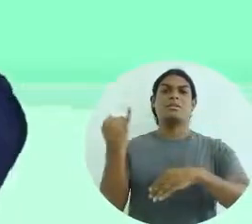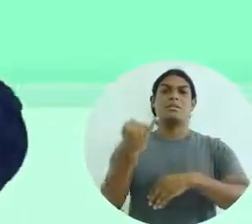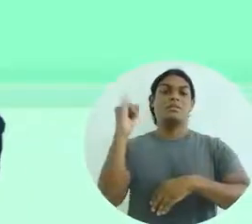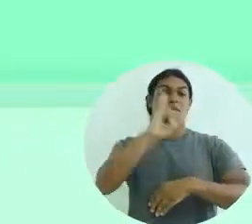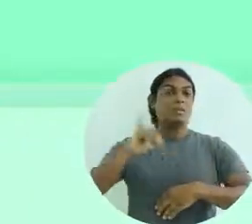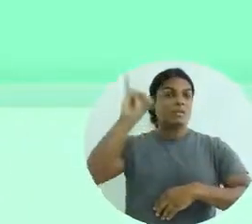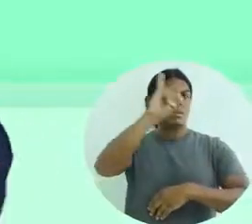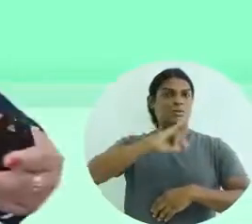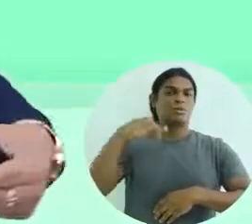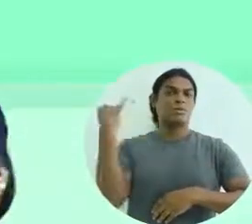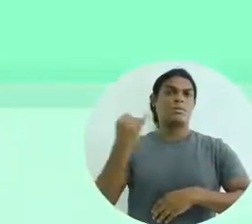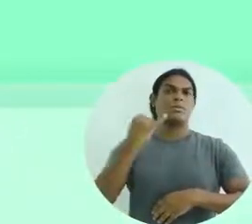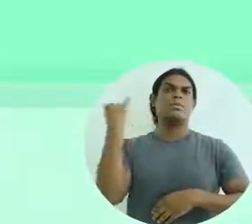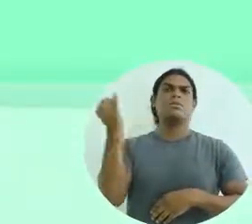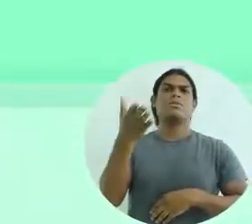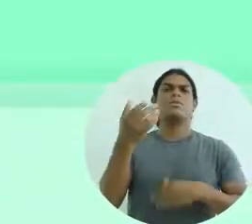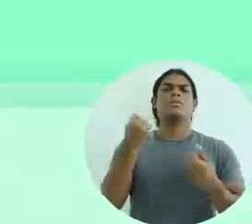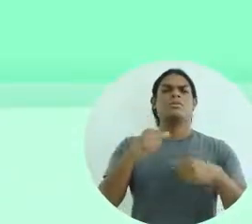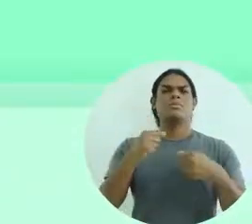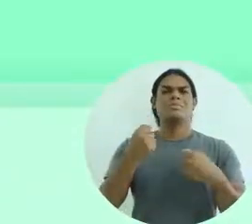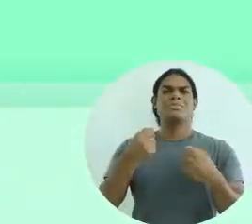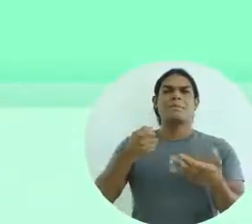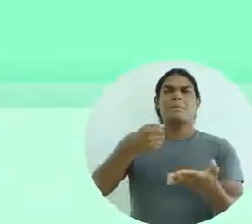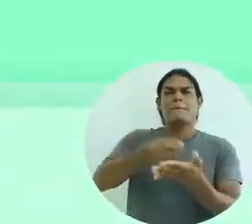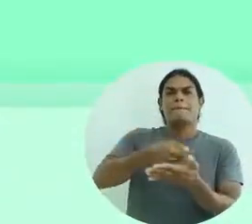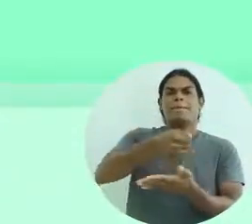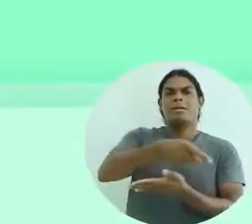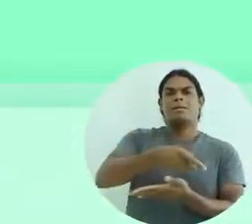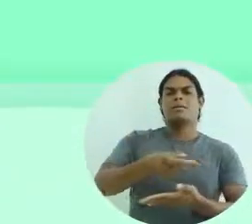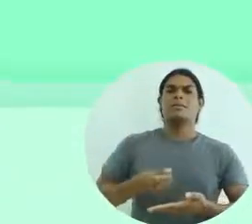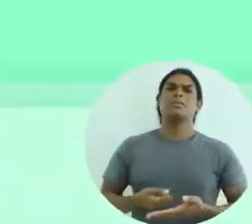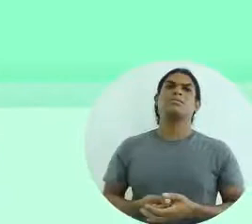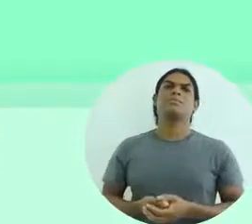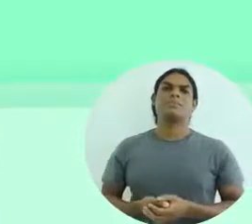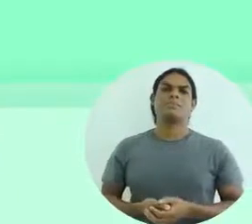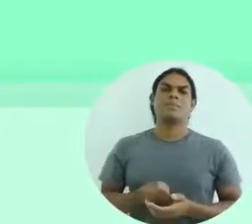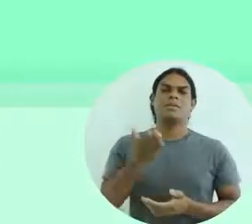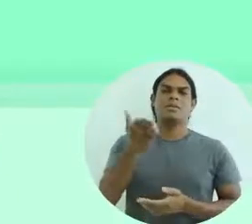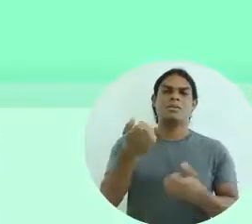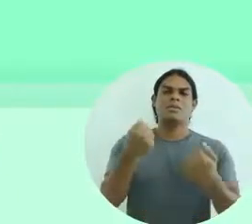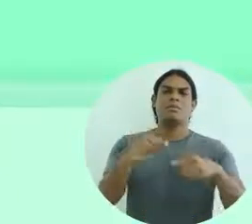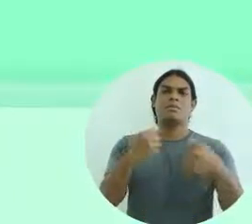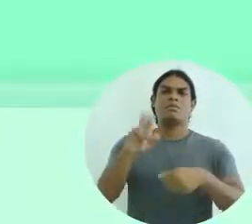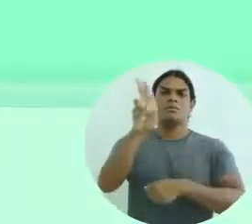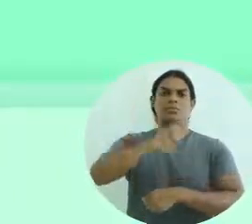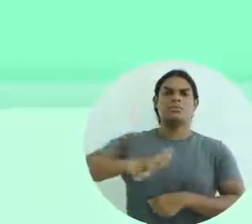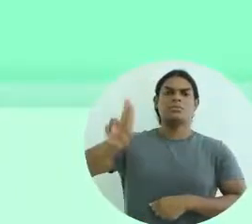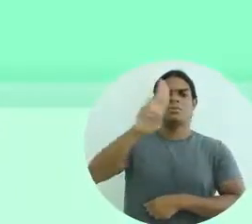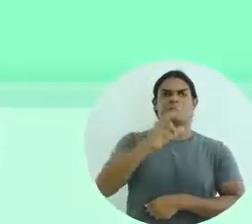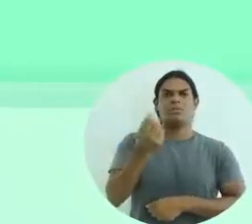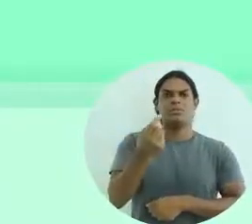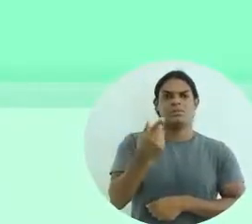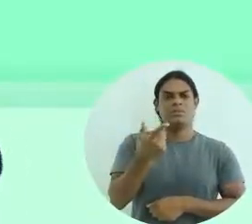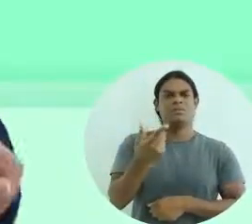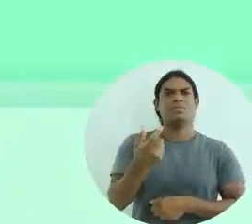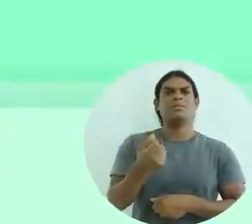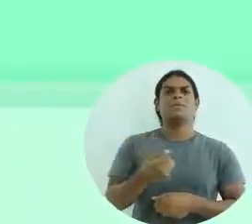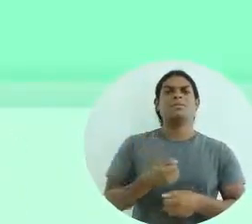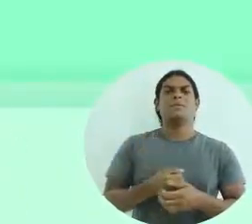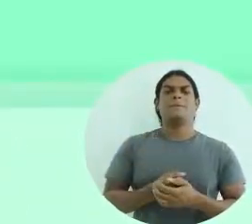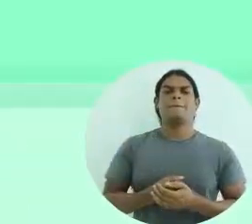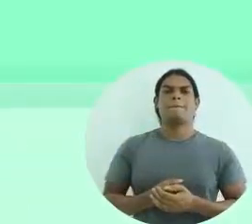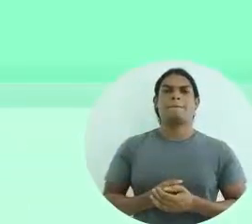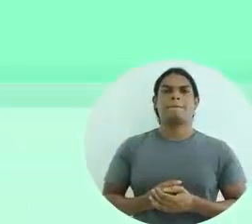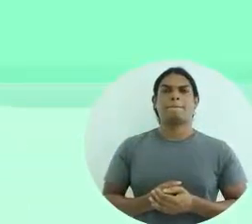pagar passagem, levar o seu pessoal a esse produto, você vai usar esse dinheiro para custear